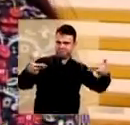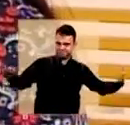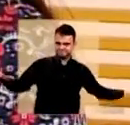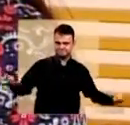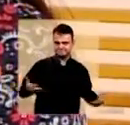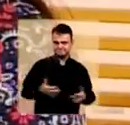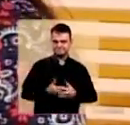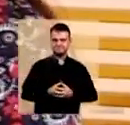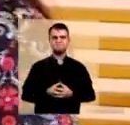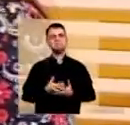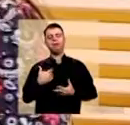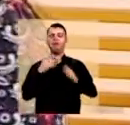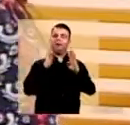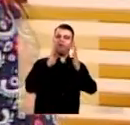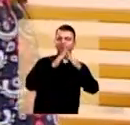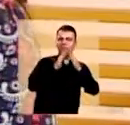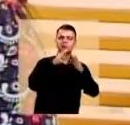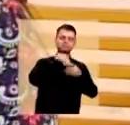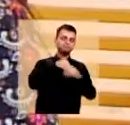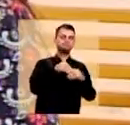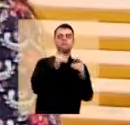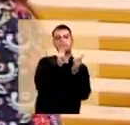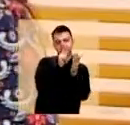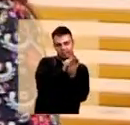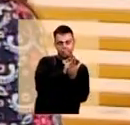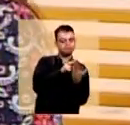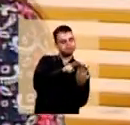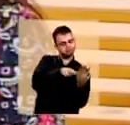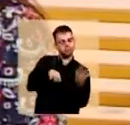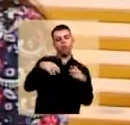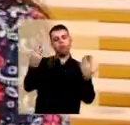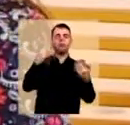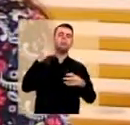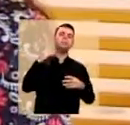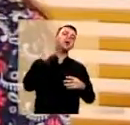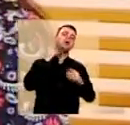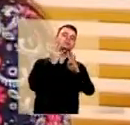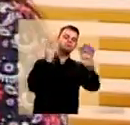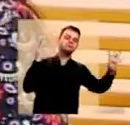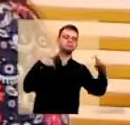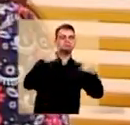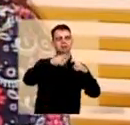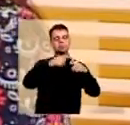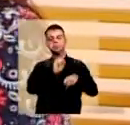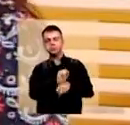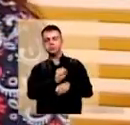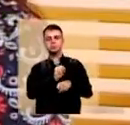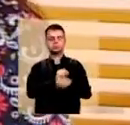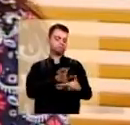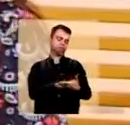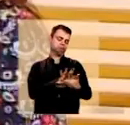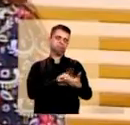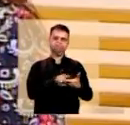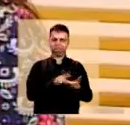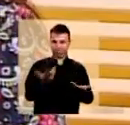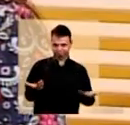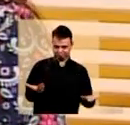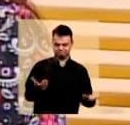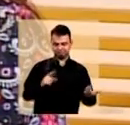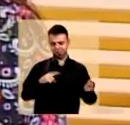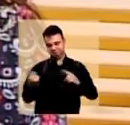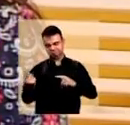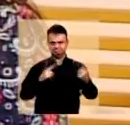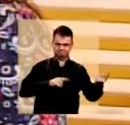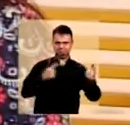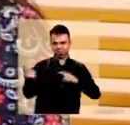lendo um livro físico em casa e quando eu estou na rua, né, no consultório, na fila do banco, eu estou ali com o digital,